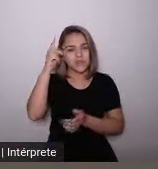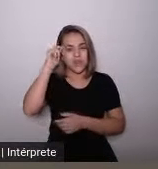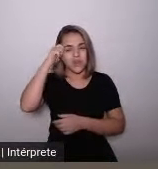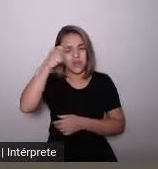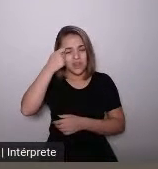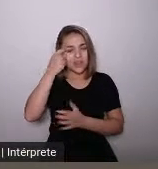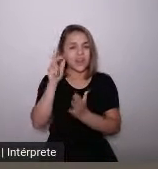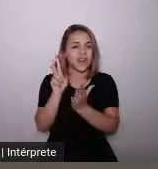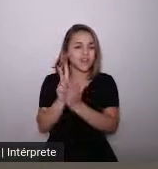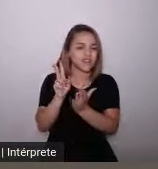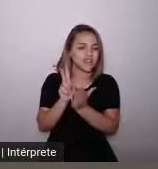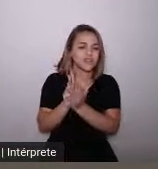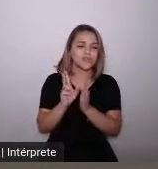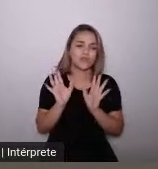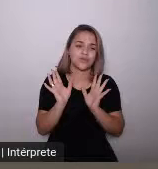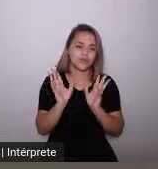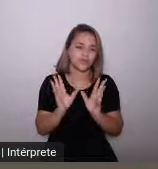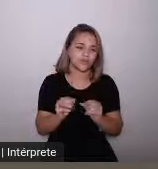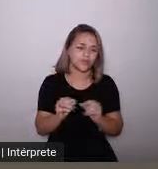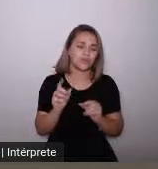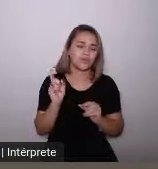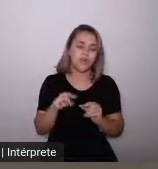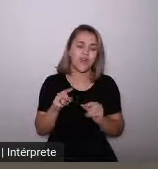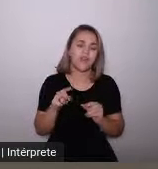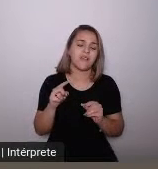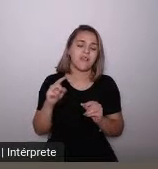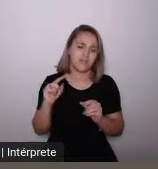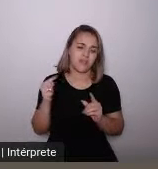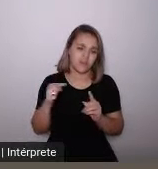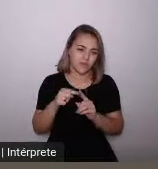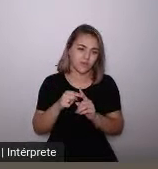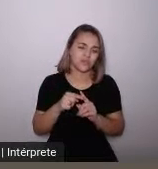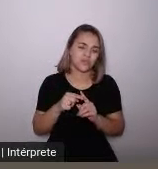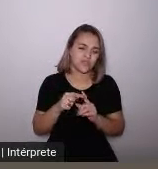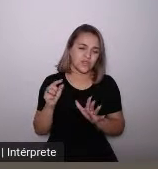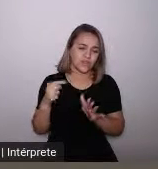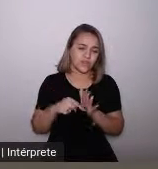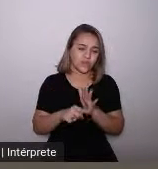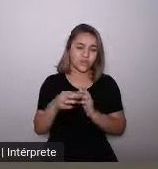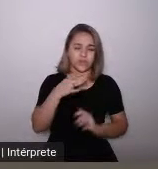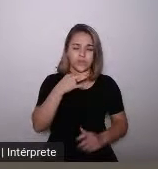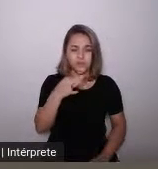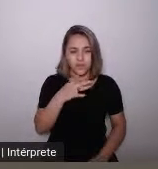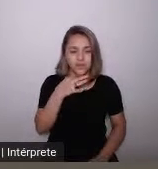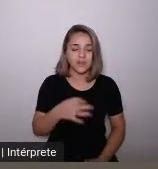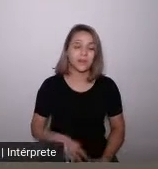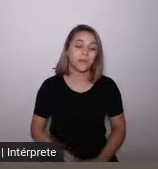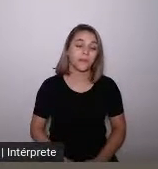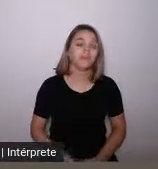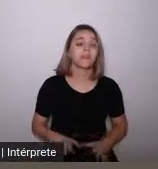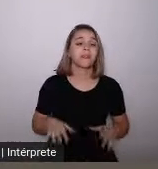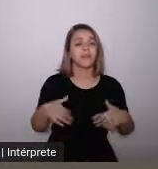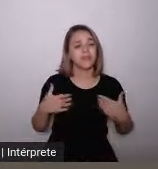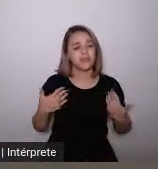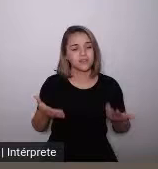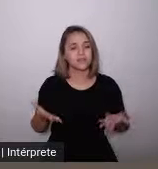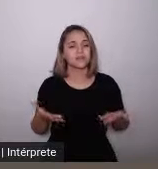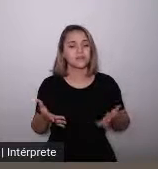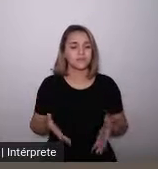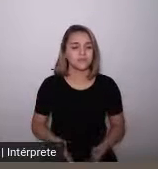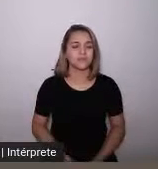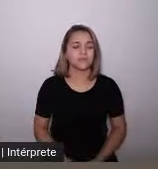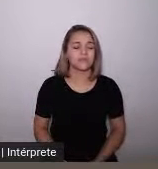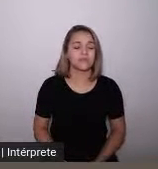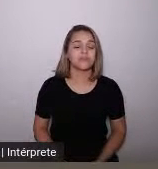objeto da mais profunda e dura crítica. Então, nesse sentido, a limpeza, a